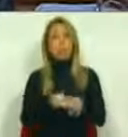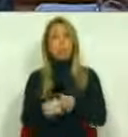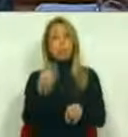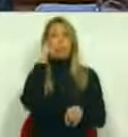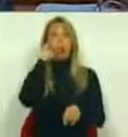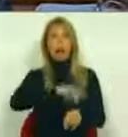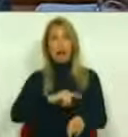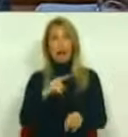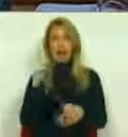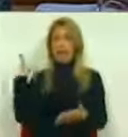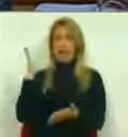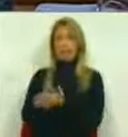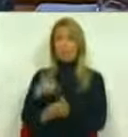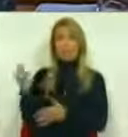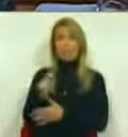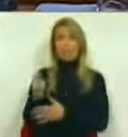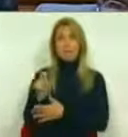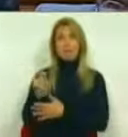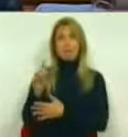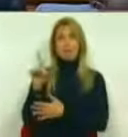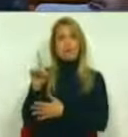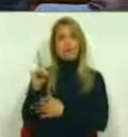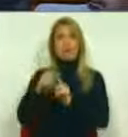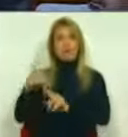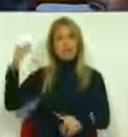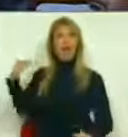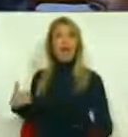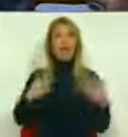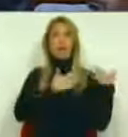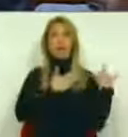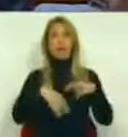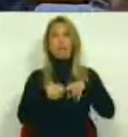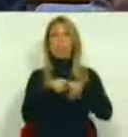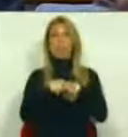6 meses, teve responsabilidades governativas neste país e hoje,